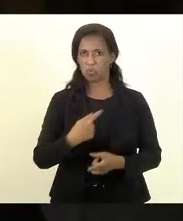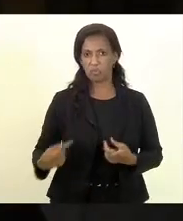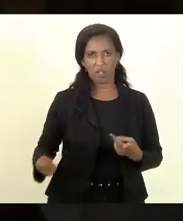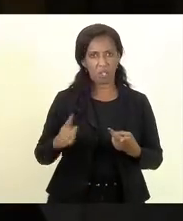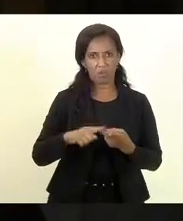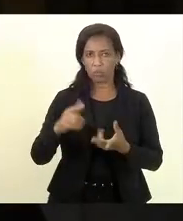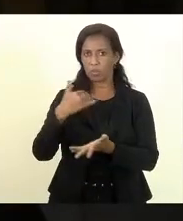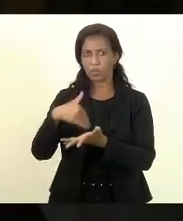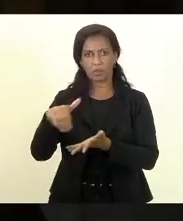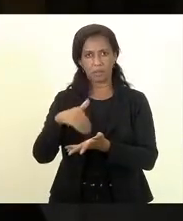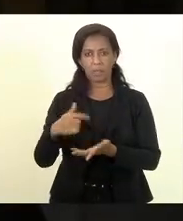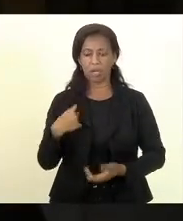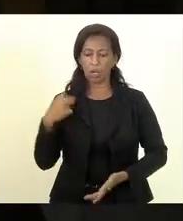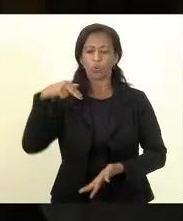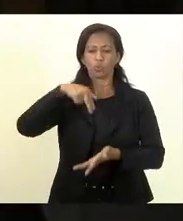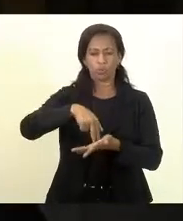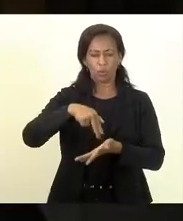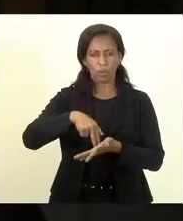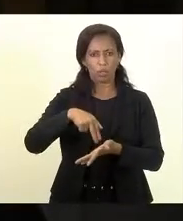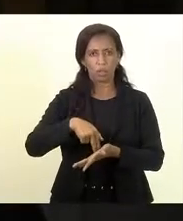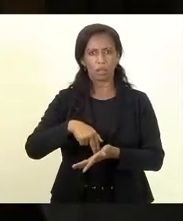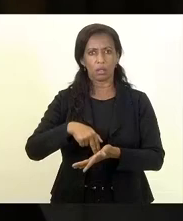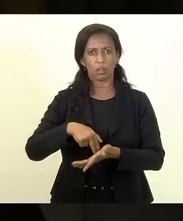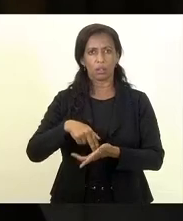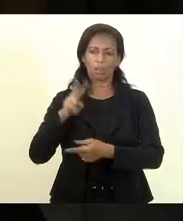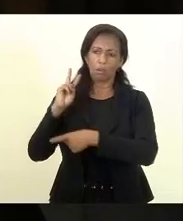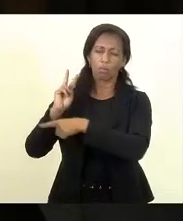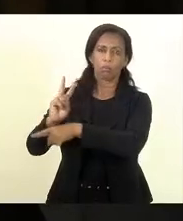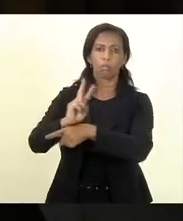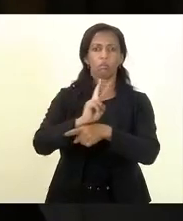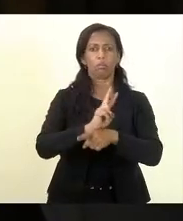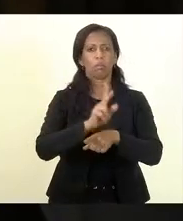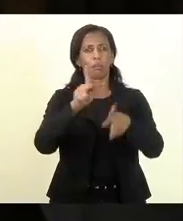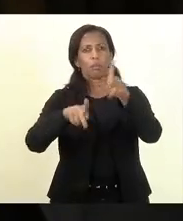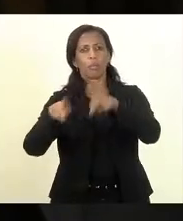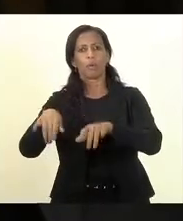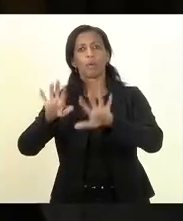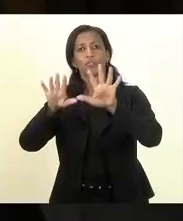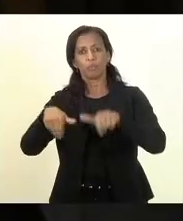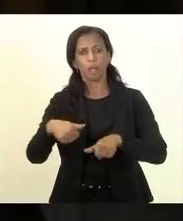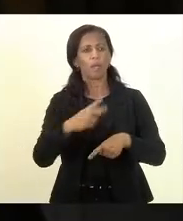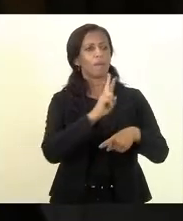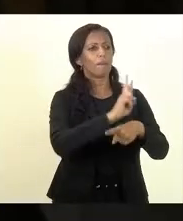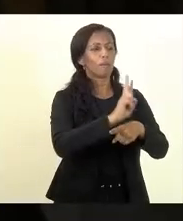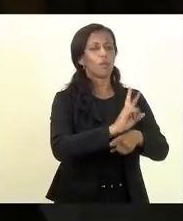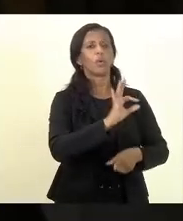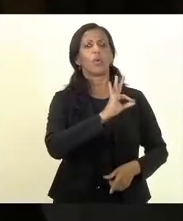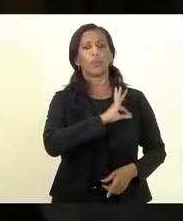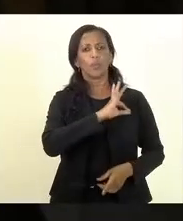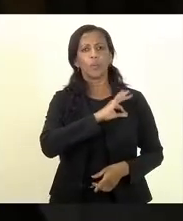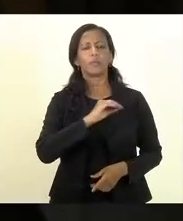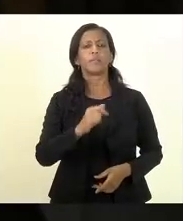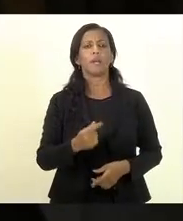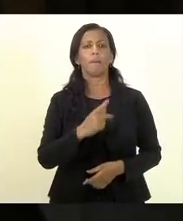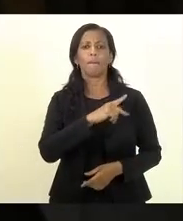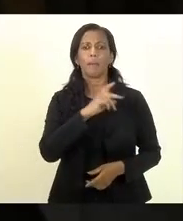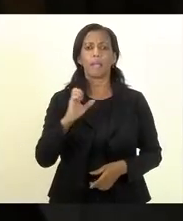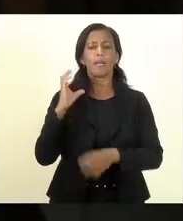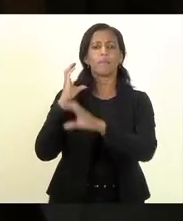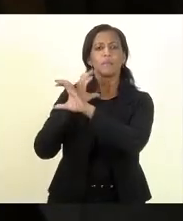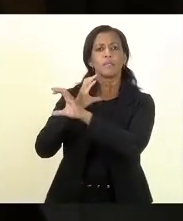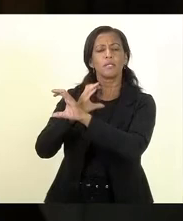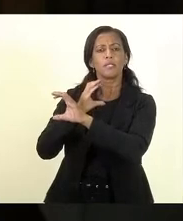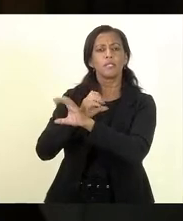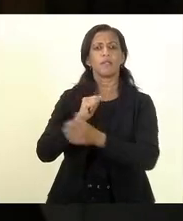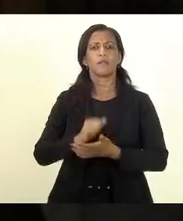de secretário. Eu estou aqui para defender a população de bem, defender os policiais militares, civis,